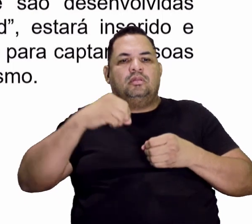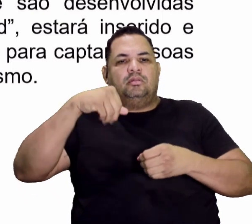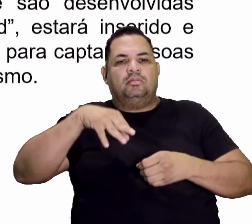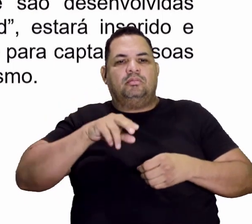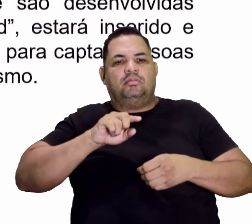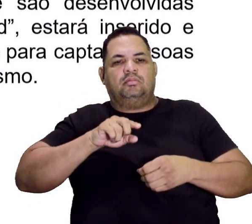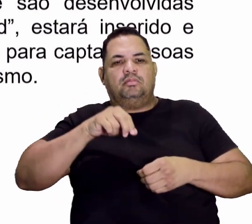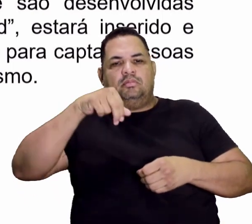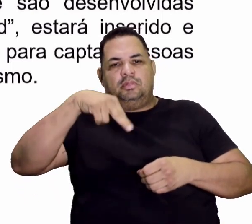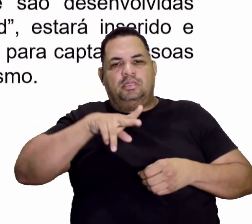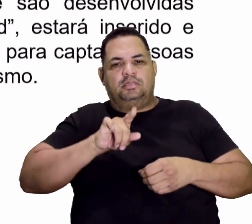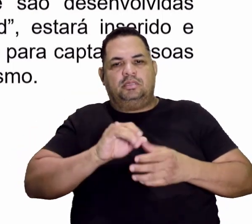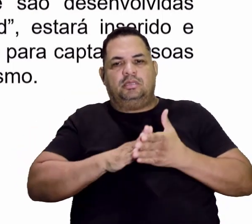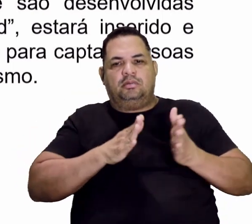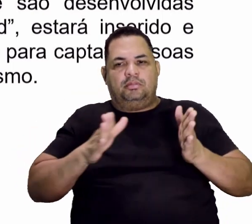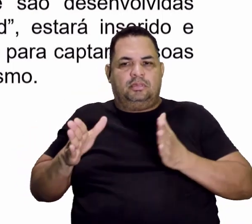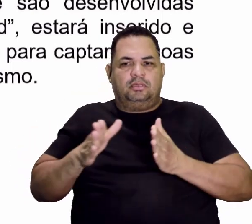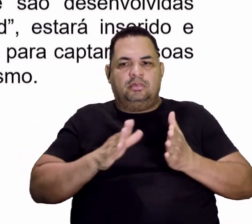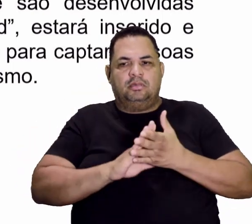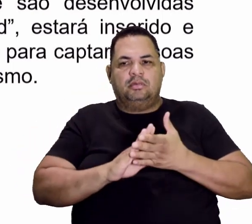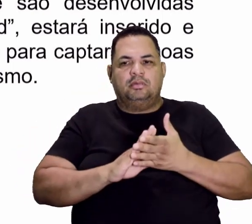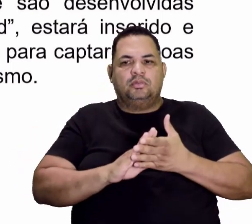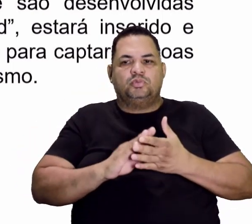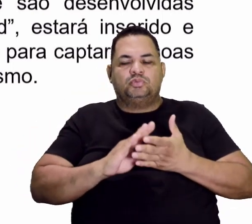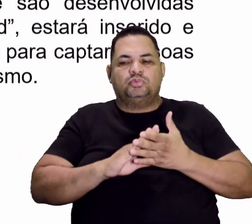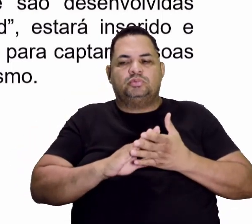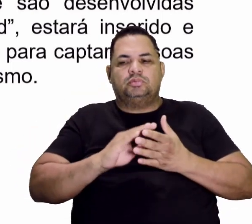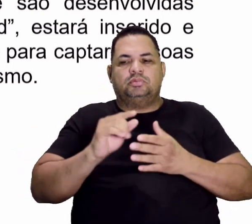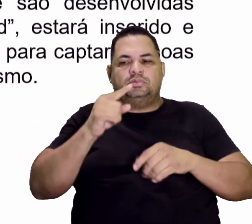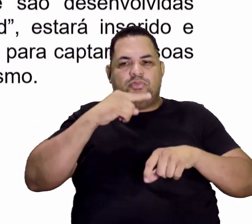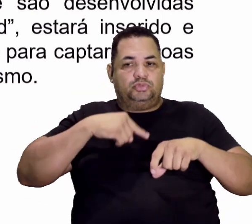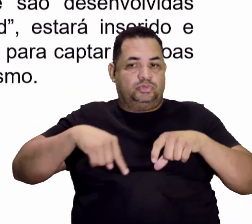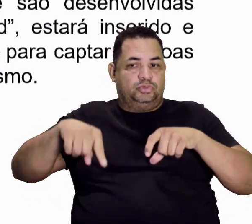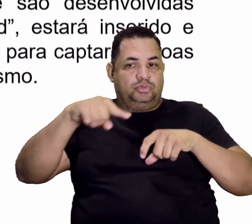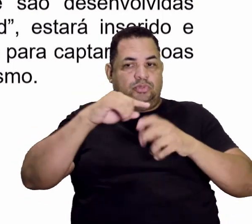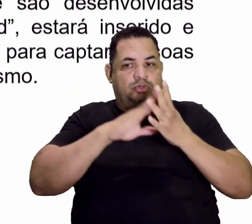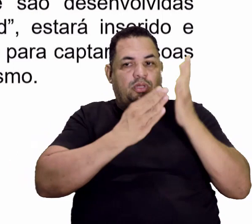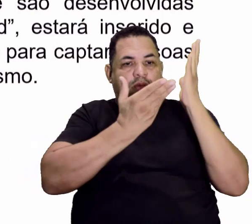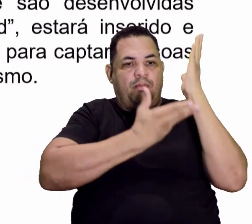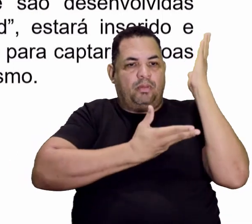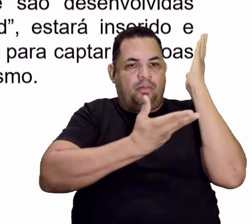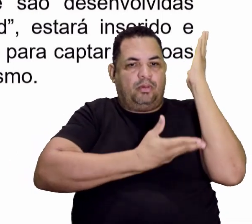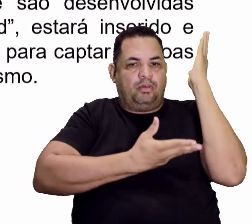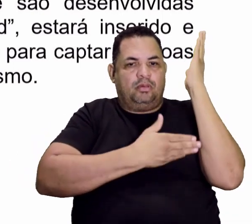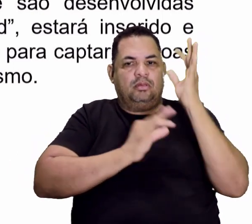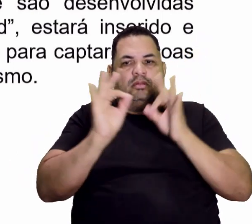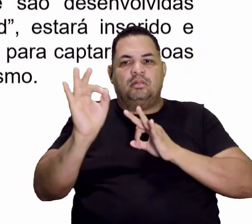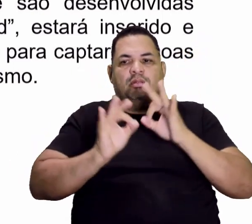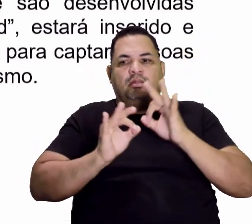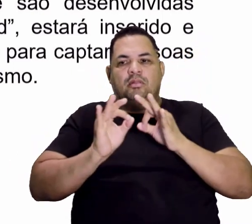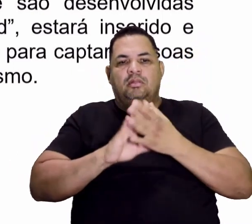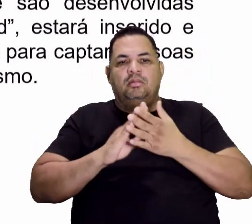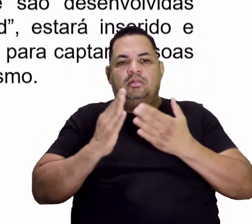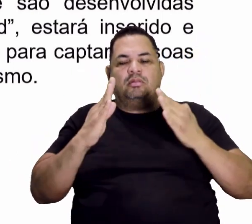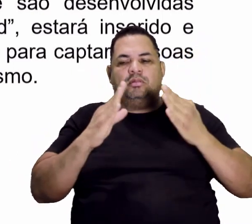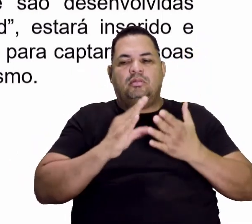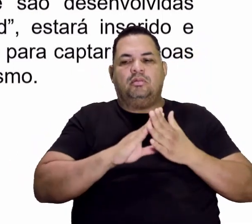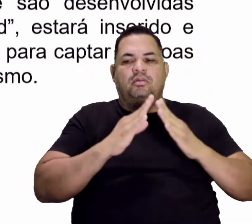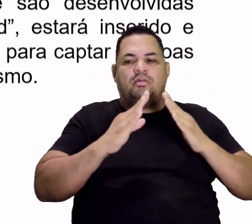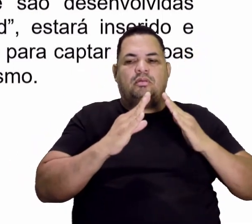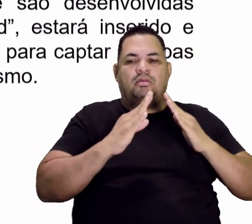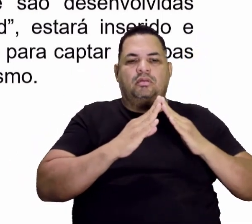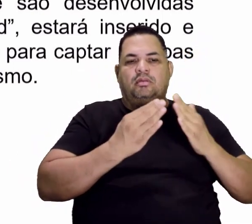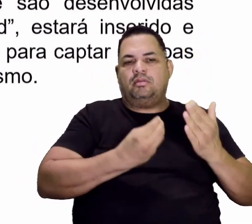borracha. Agora, voltando, ó, um dos objetivos da Beracard é criar uma maneira para os moradores